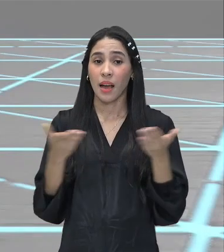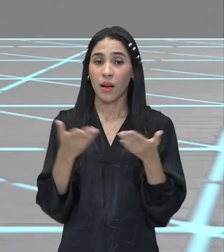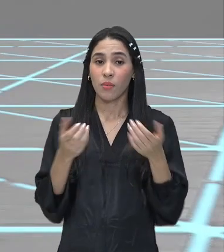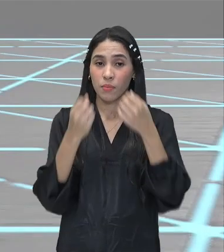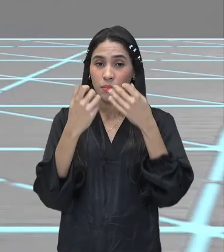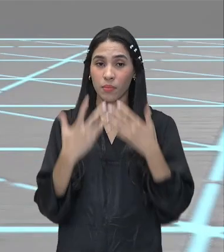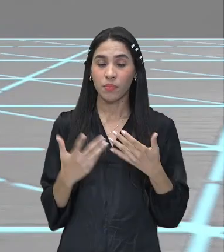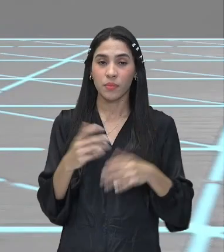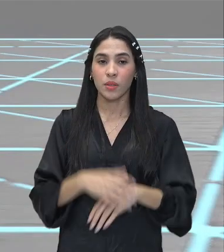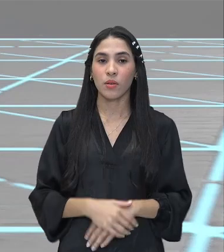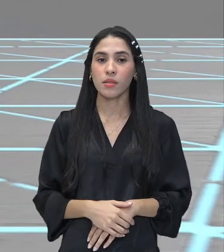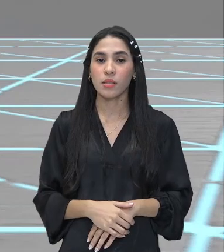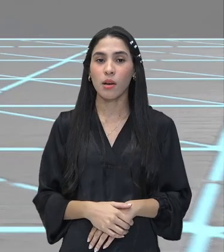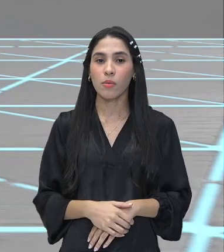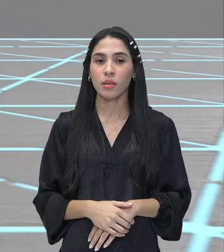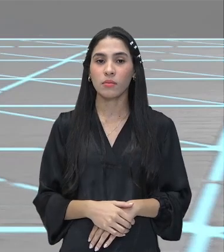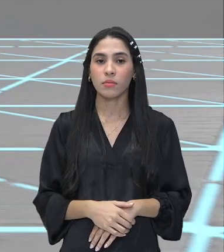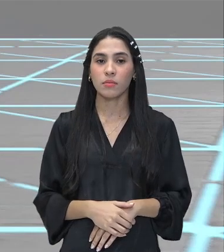sobre doenças